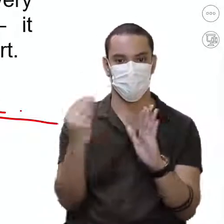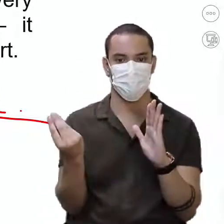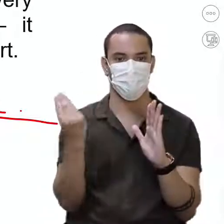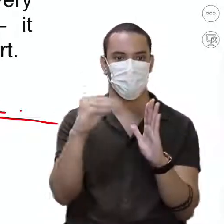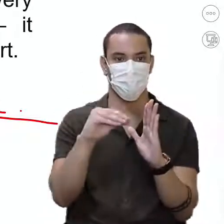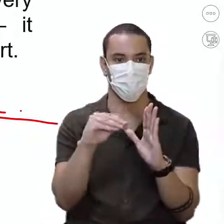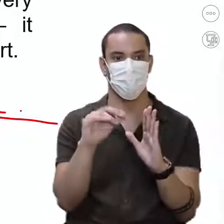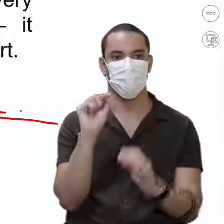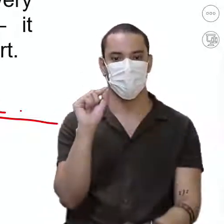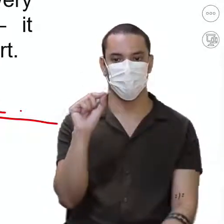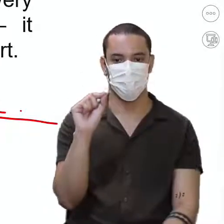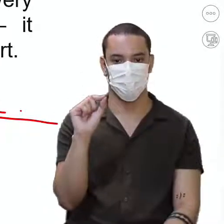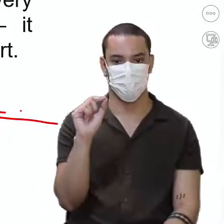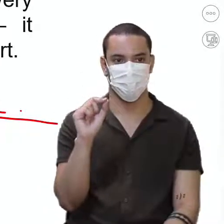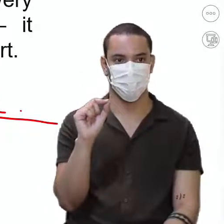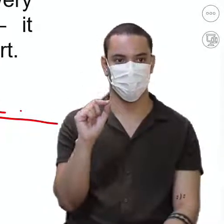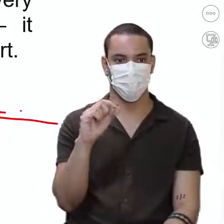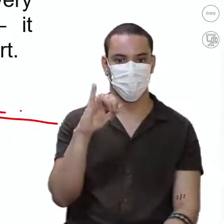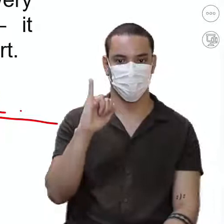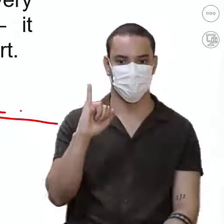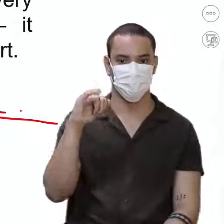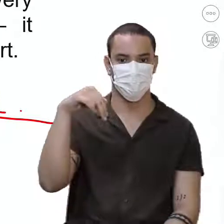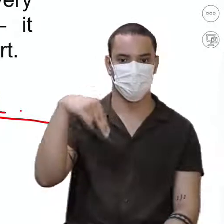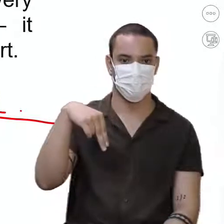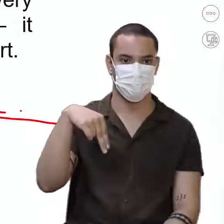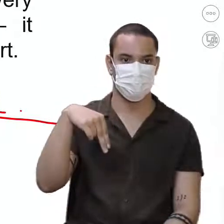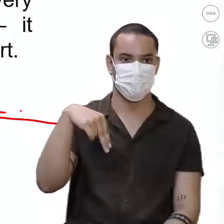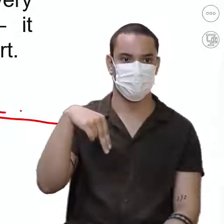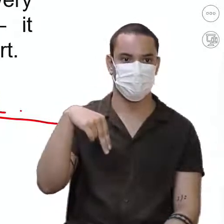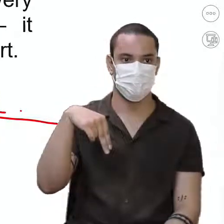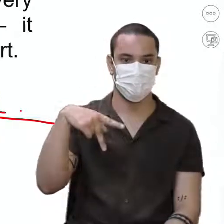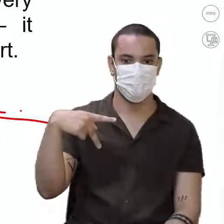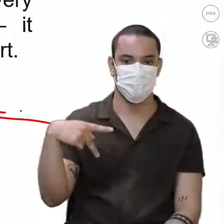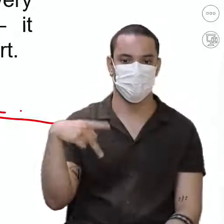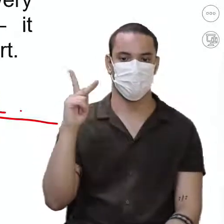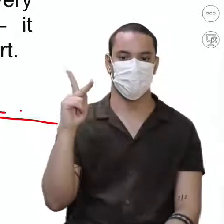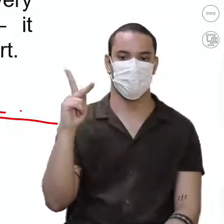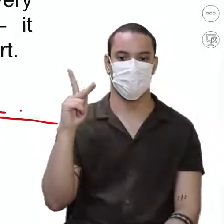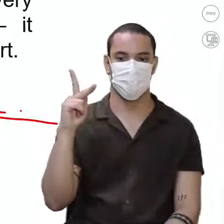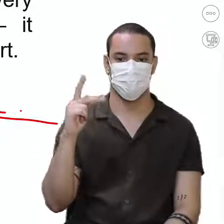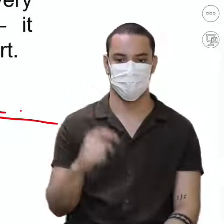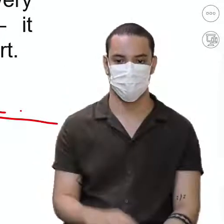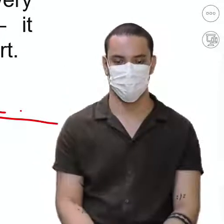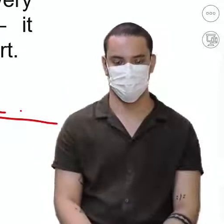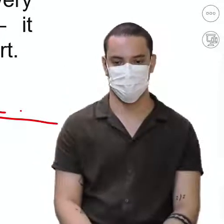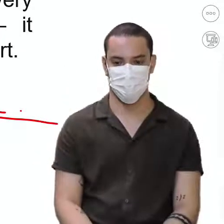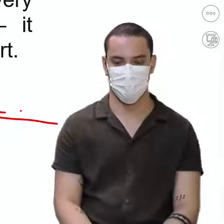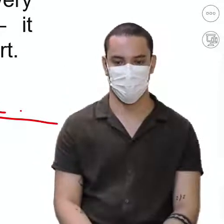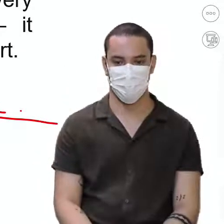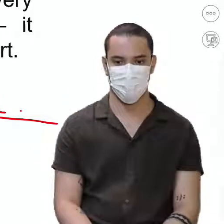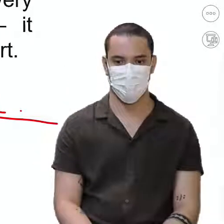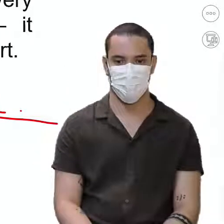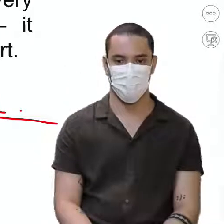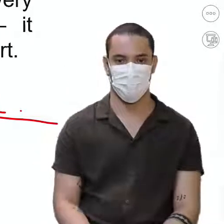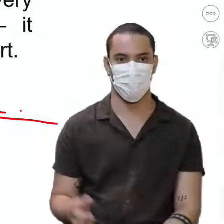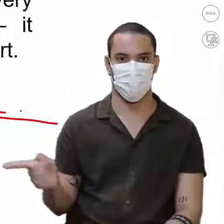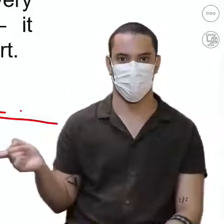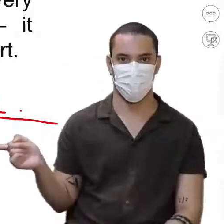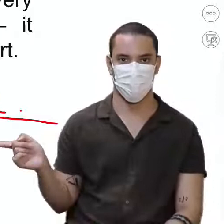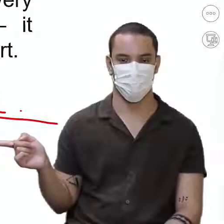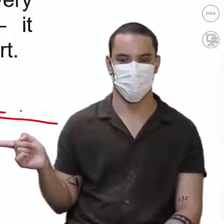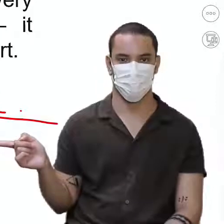colocarem um IN, na verdade, o que fizeram no lugar dele? Colocaram o I, o N e o